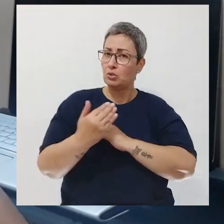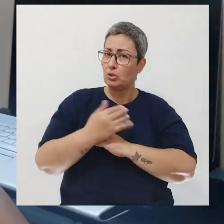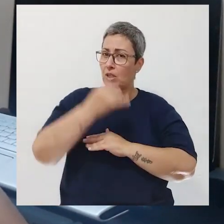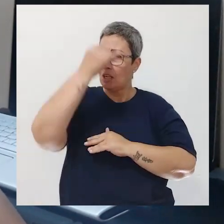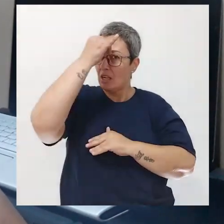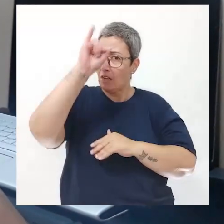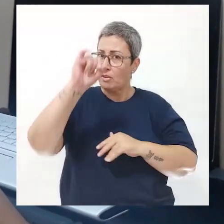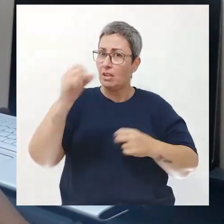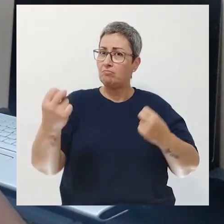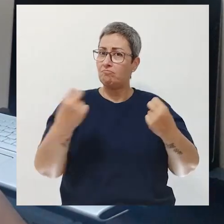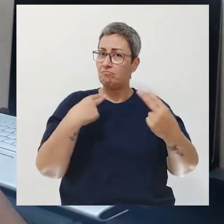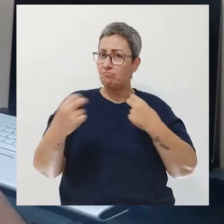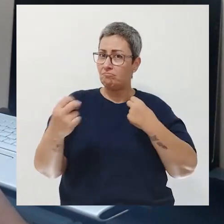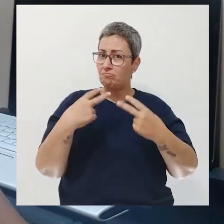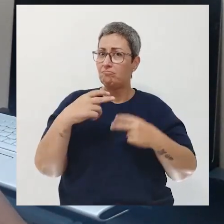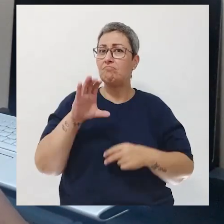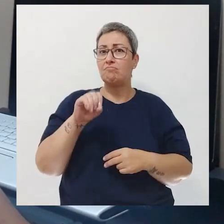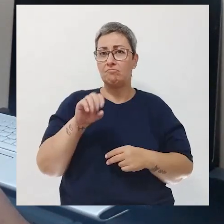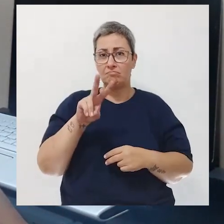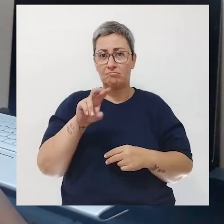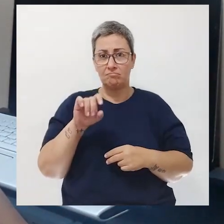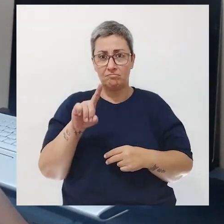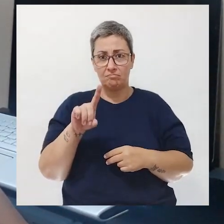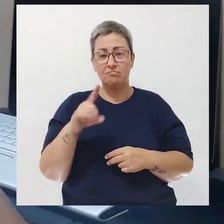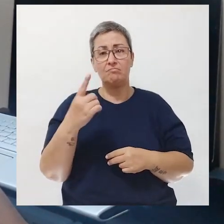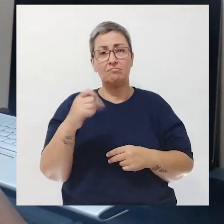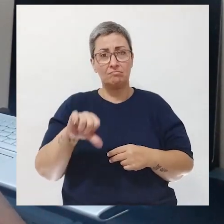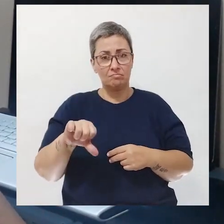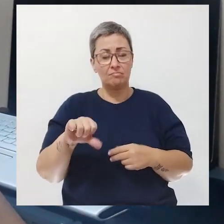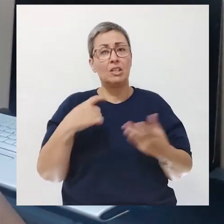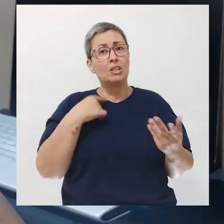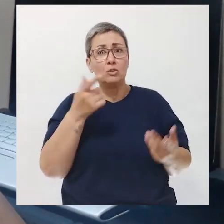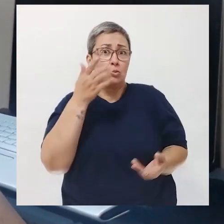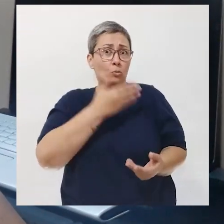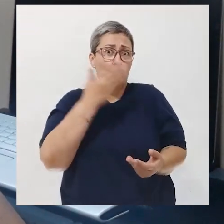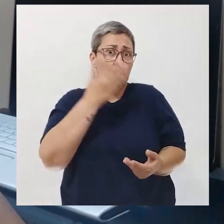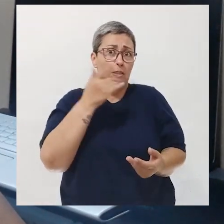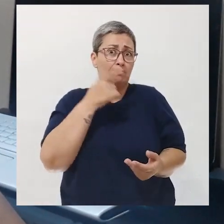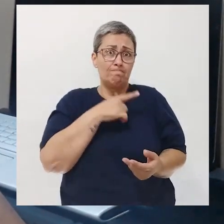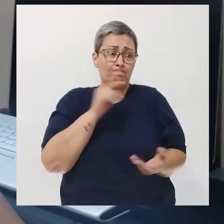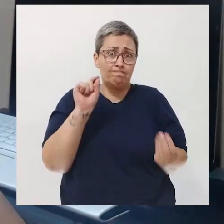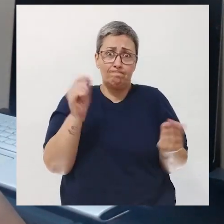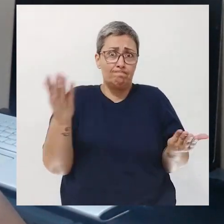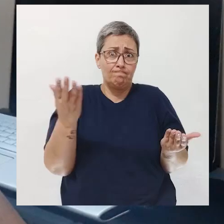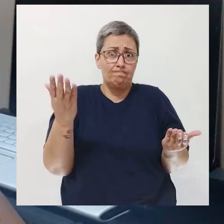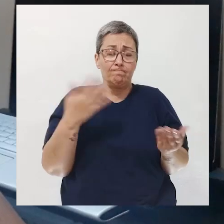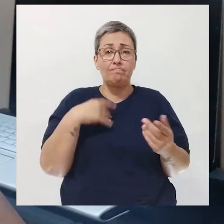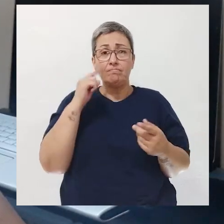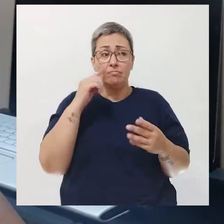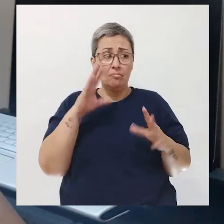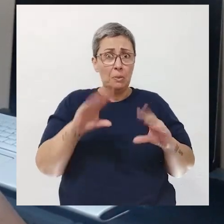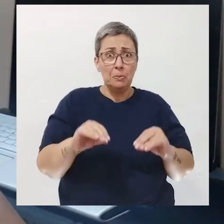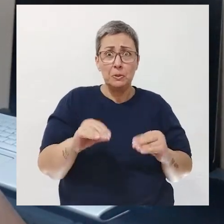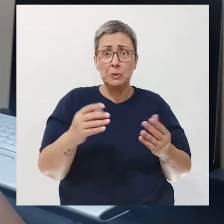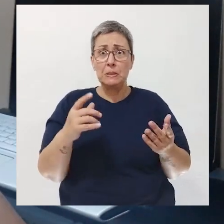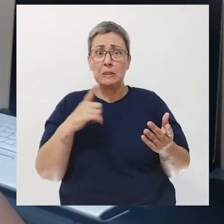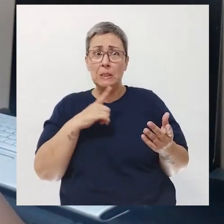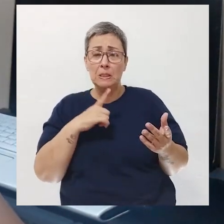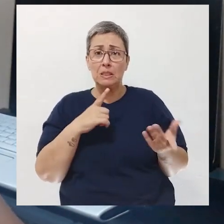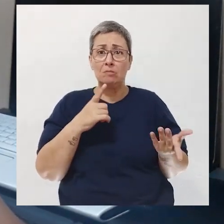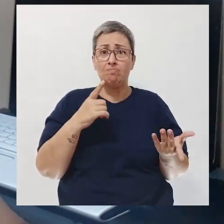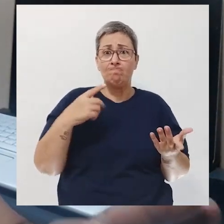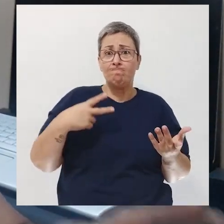higiene que nos ajuda a prevenir contra a contaminação do Covid-19. A gente não consegue enxergar esses vírus, a gente não